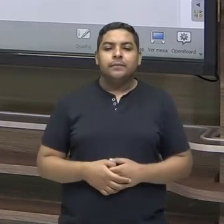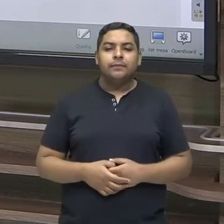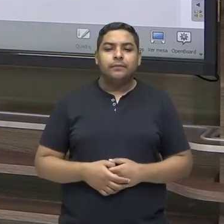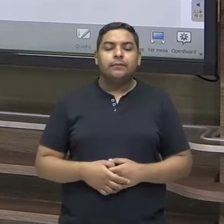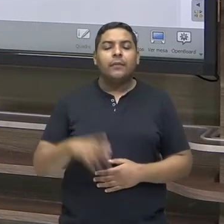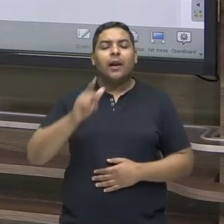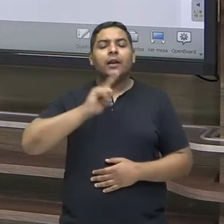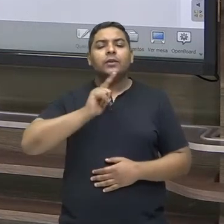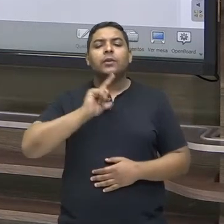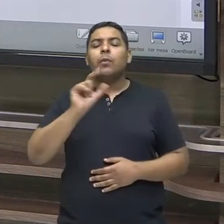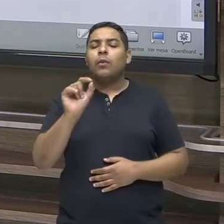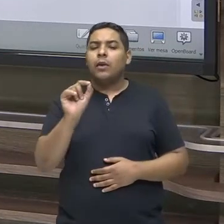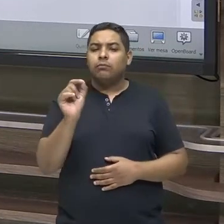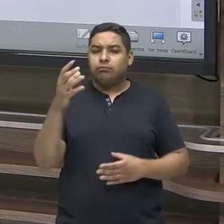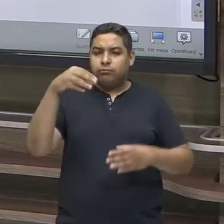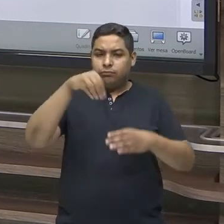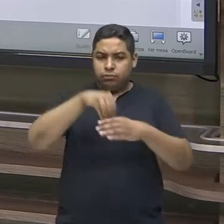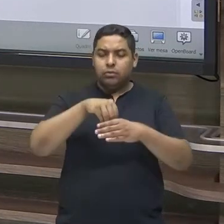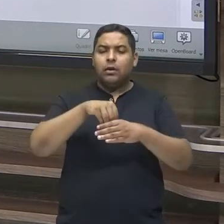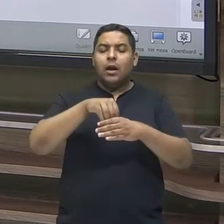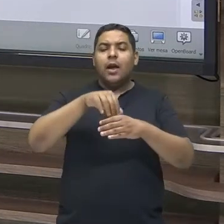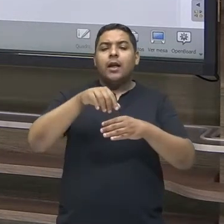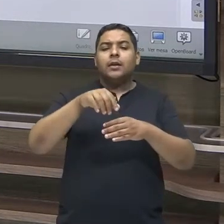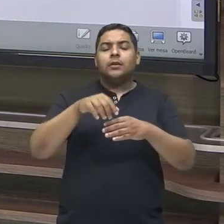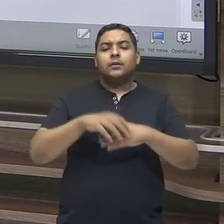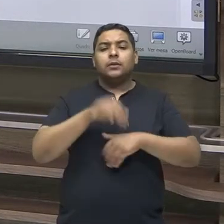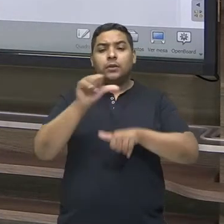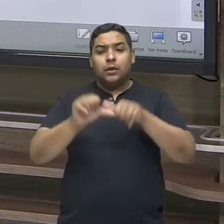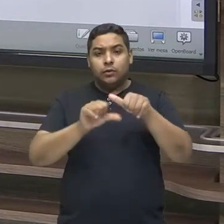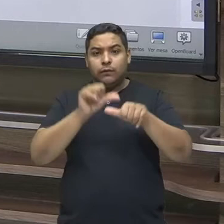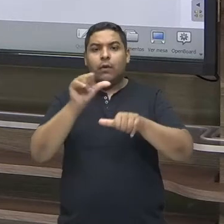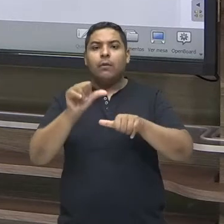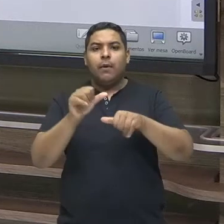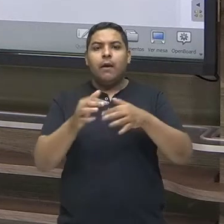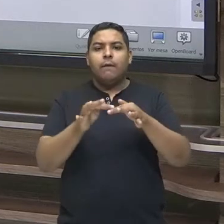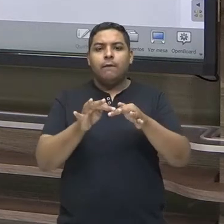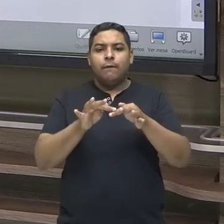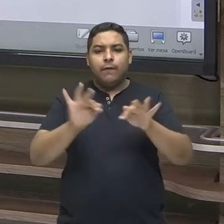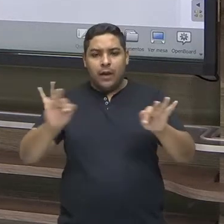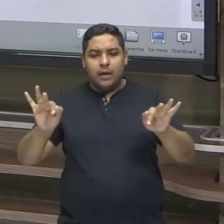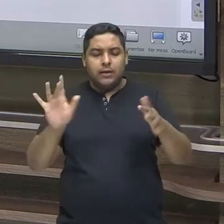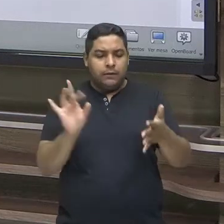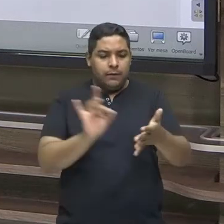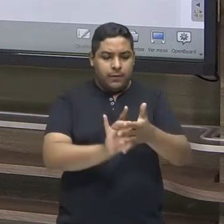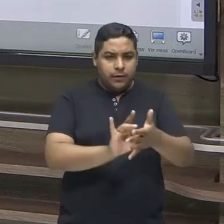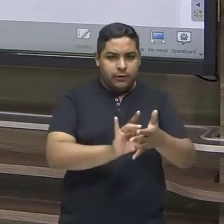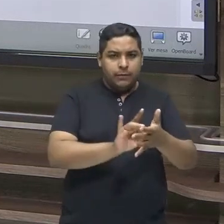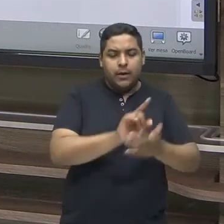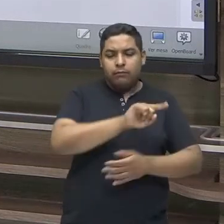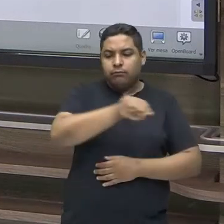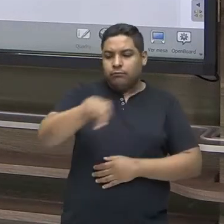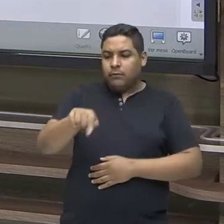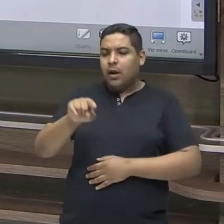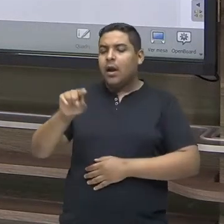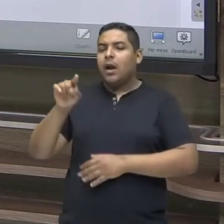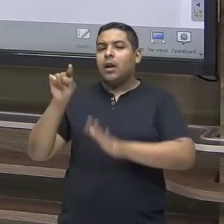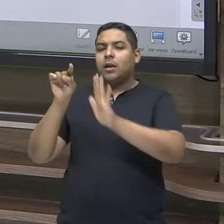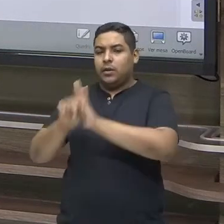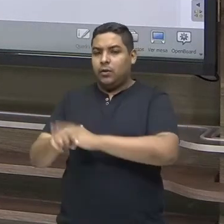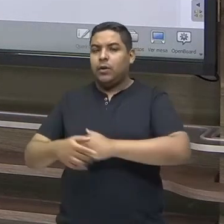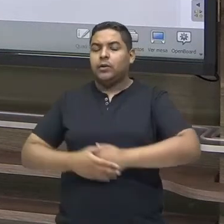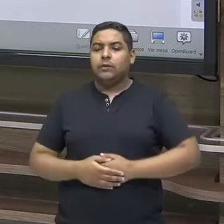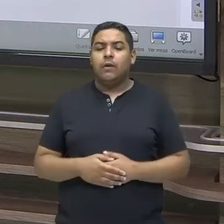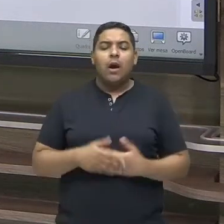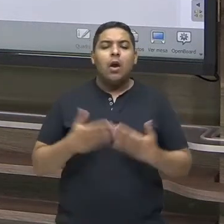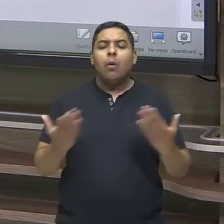tínhamos então que transformar uma frase afirmativa em interrogativa. Quem que mudava de posição? O verbo